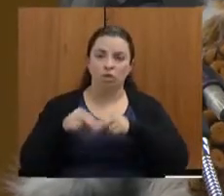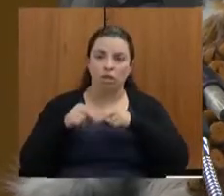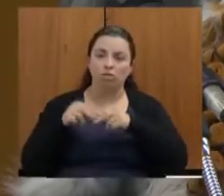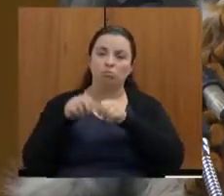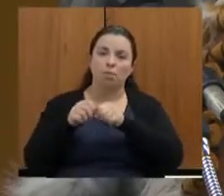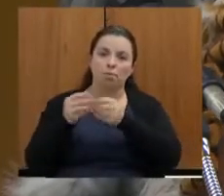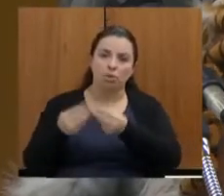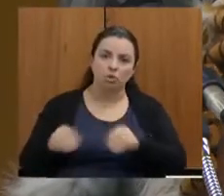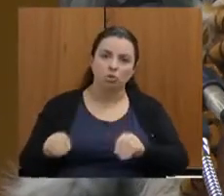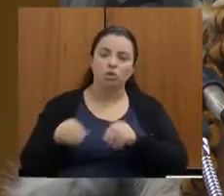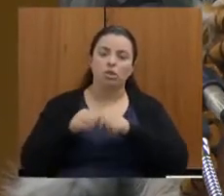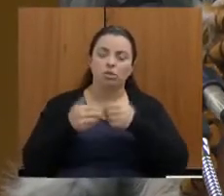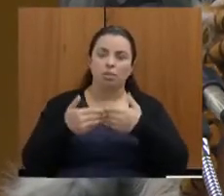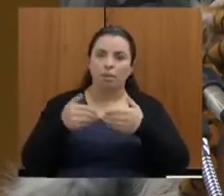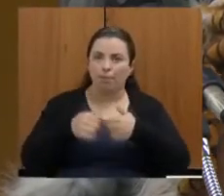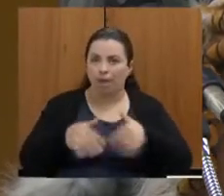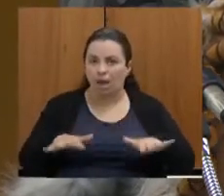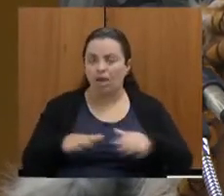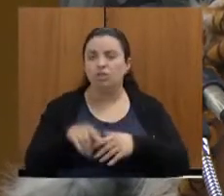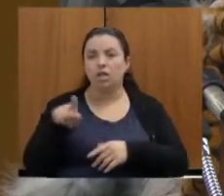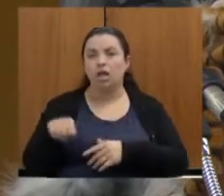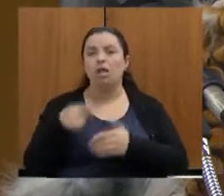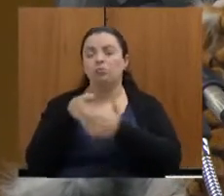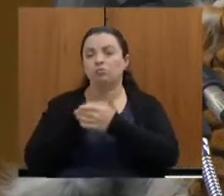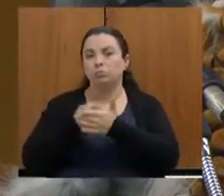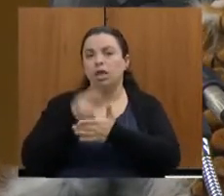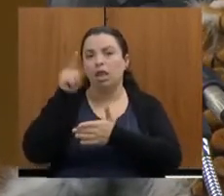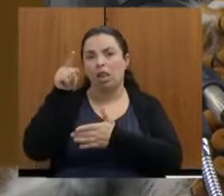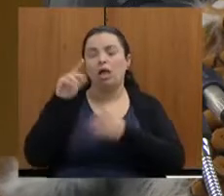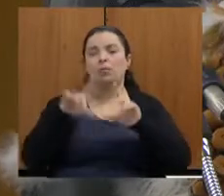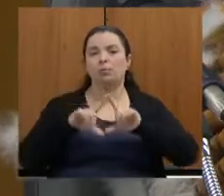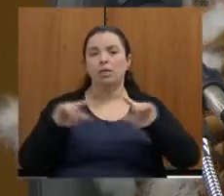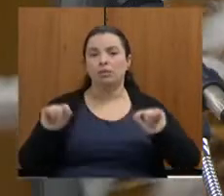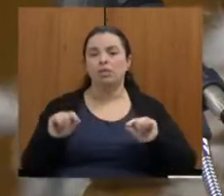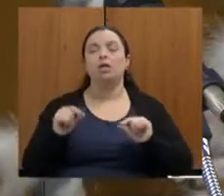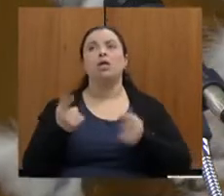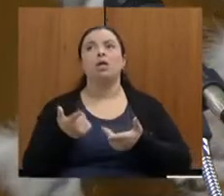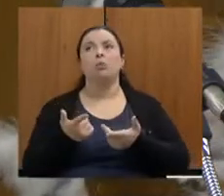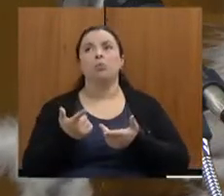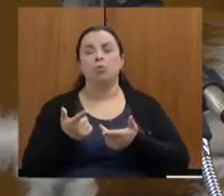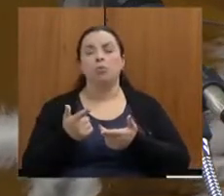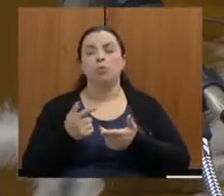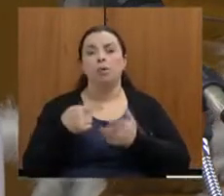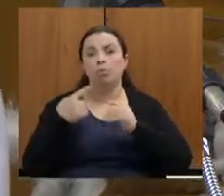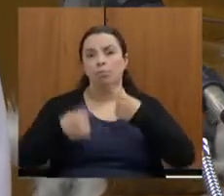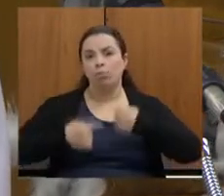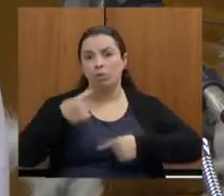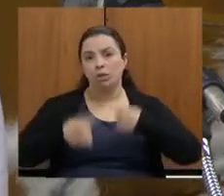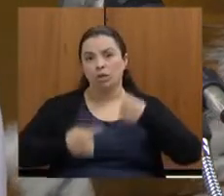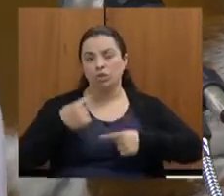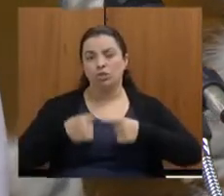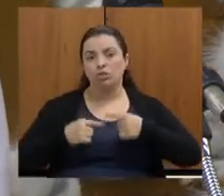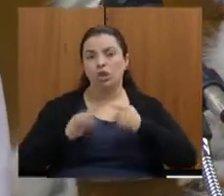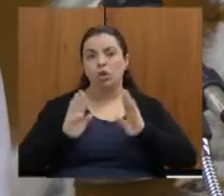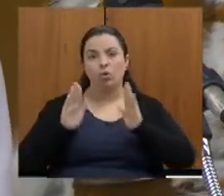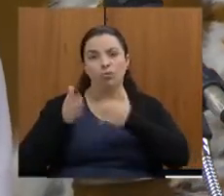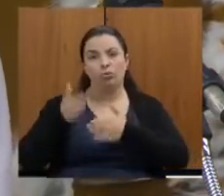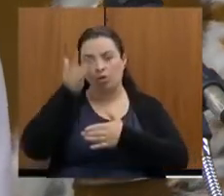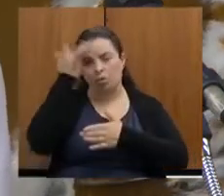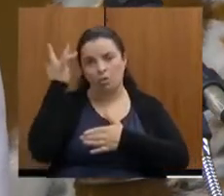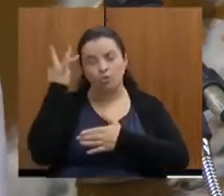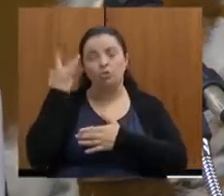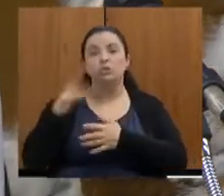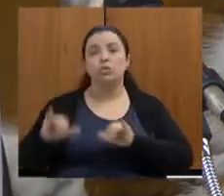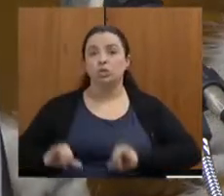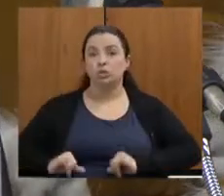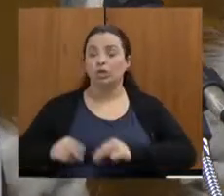pela briga em Brasília pelo uma política nacional de Direitos atingidos e atingidas por barragens a qual nós já conquistamos